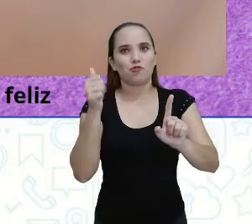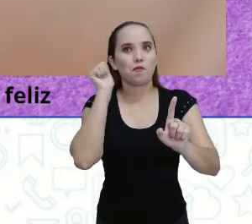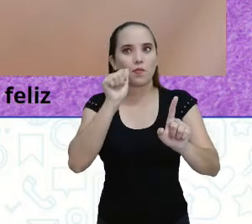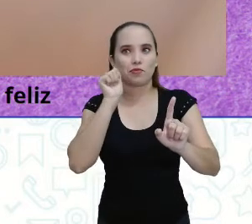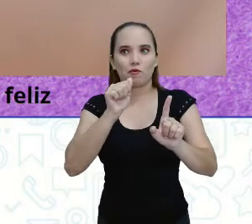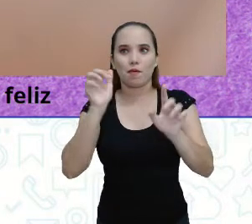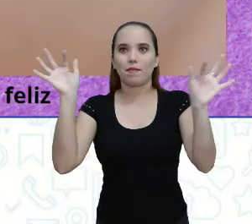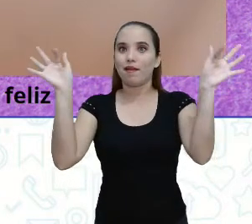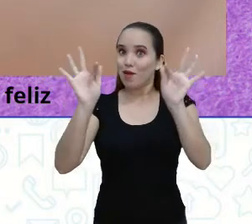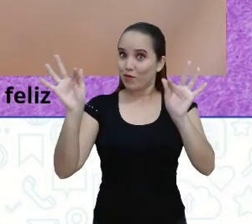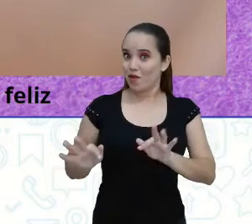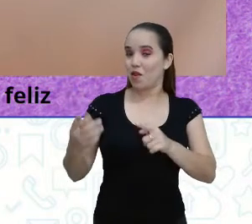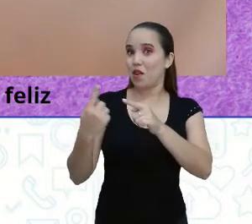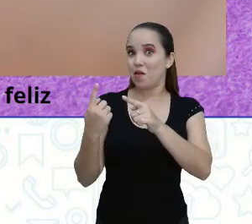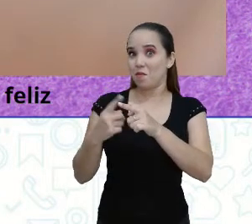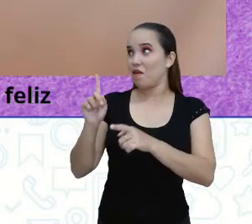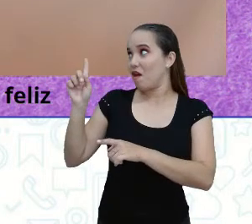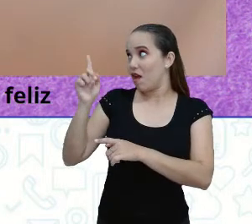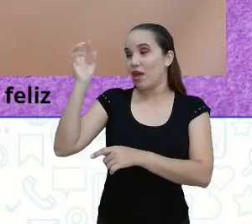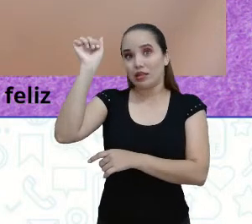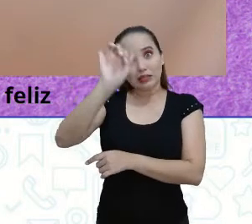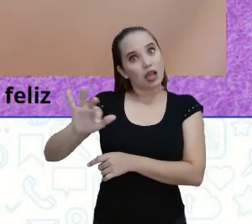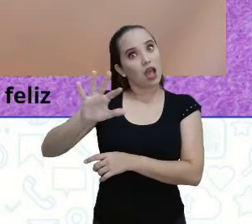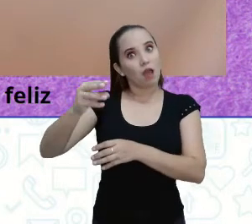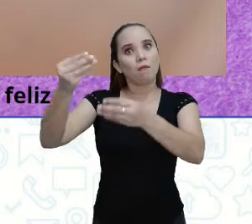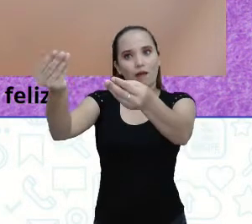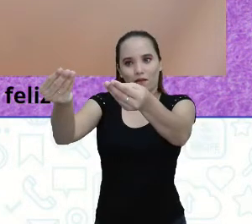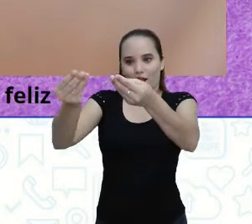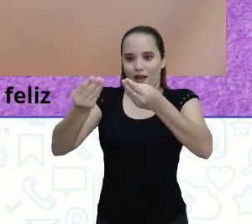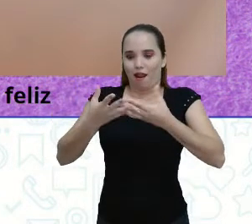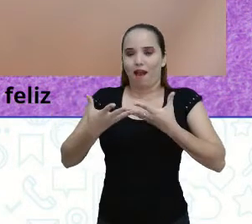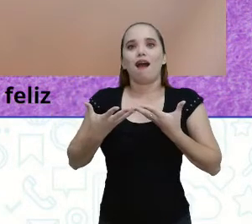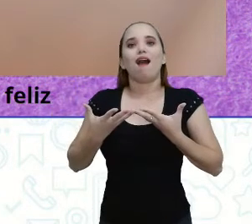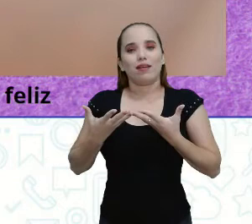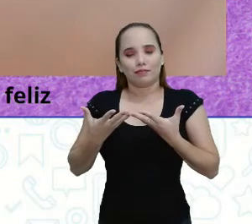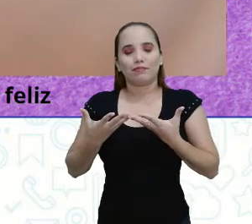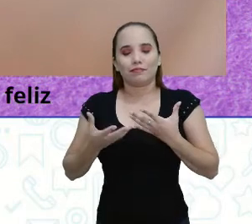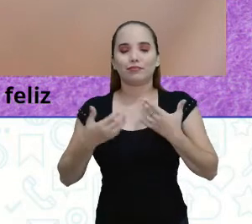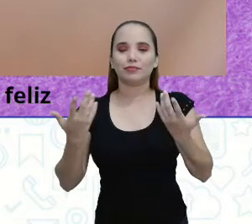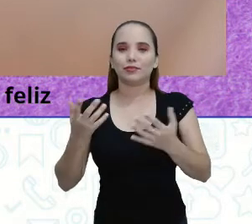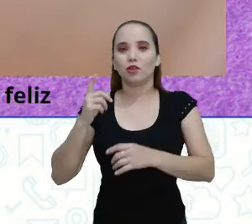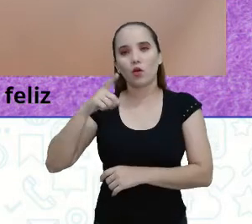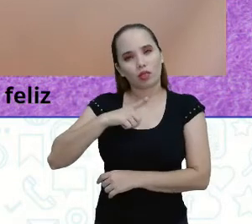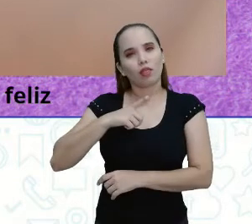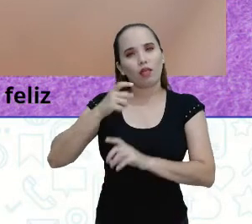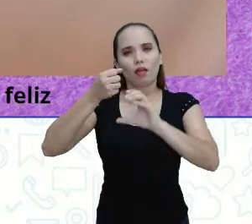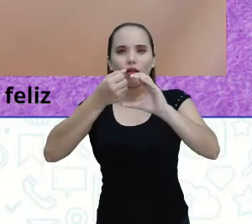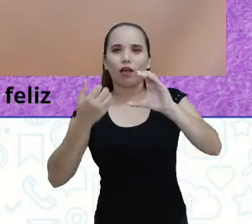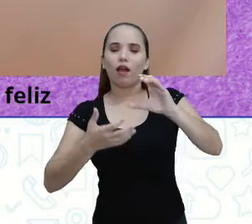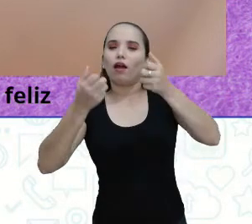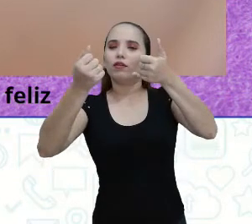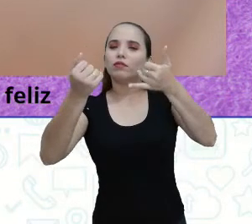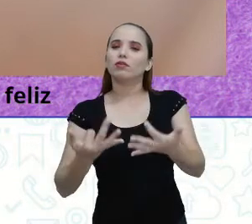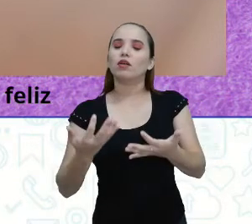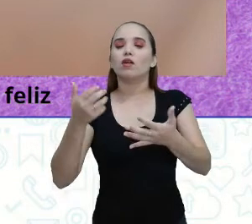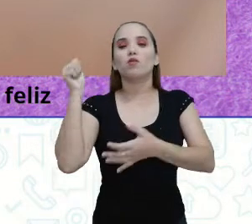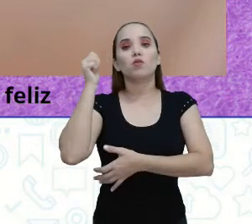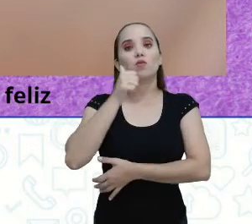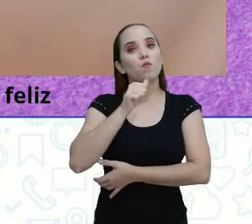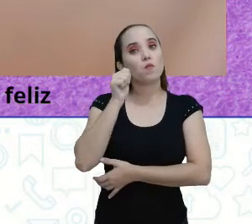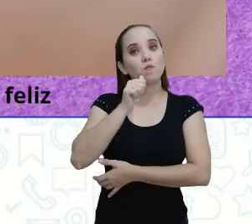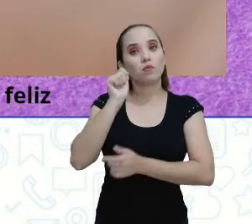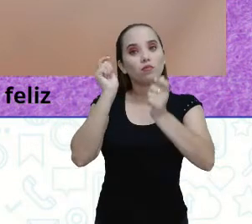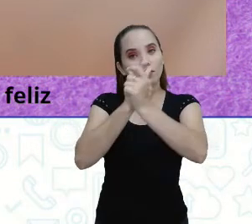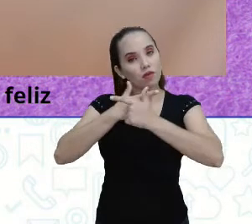essa é a mensagem que a imagem nos passa. Então aqui eu tenho uma descrição de uma mulher feliz sem que eu use uma palavra